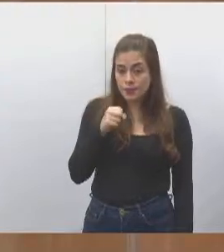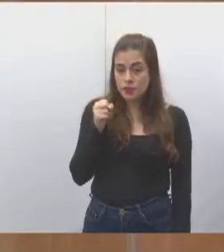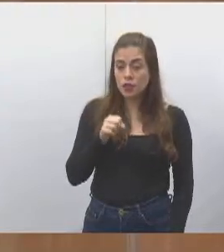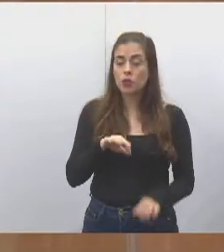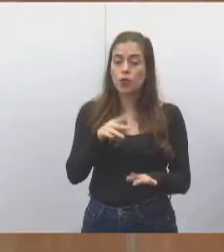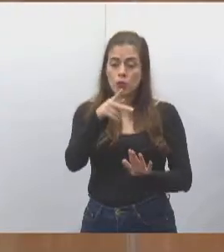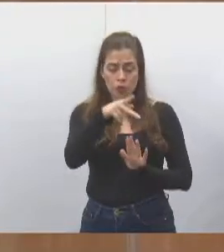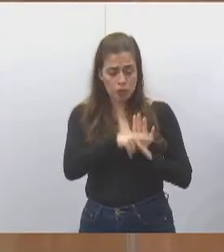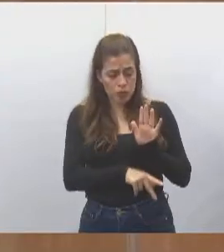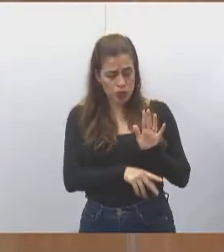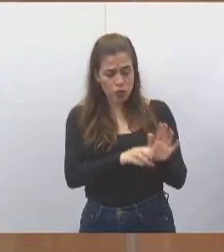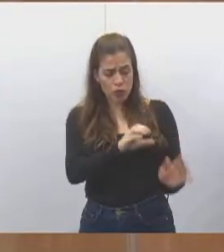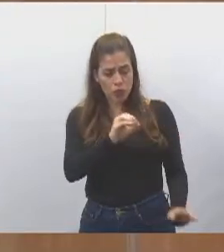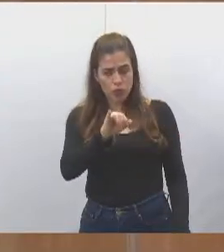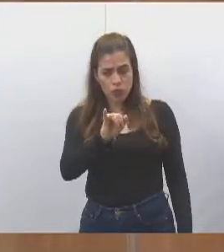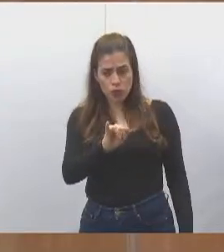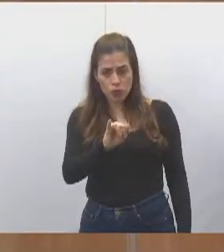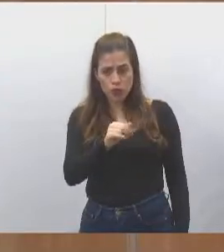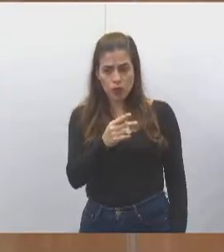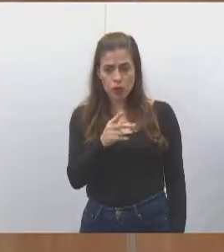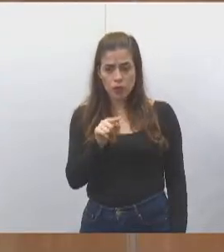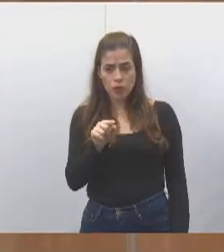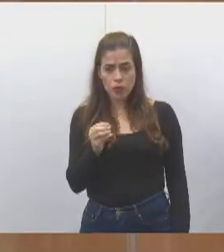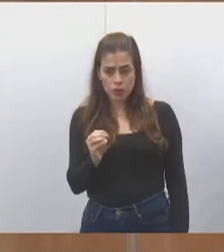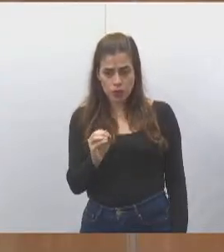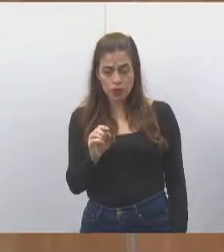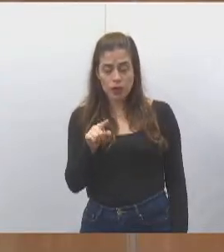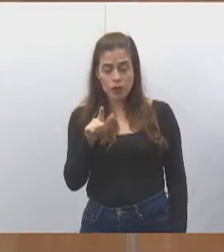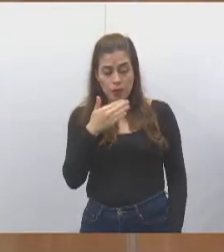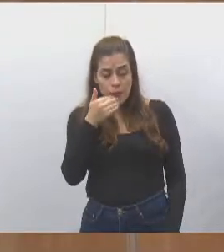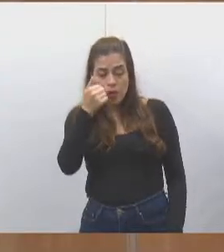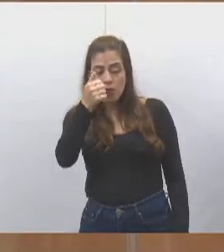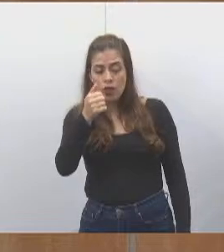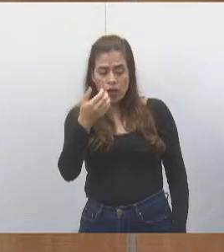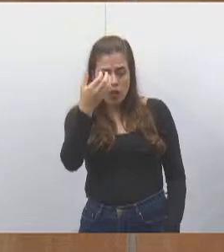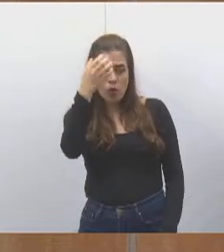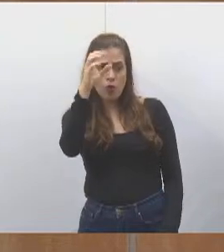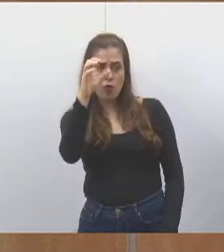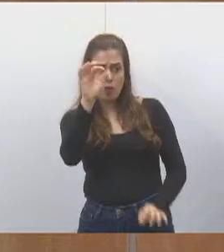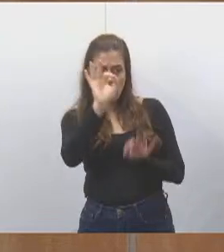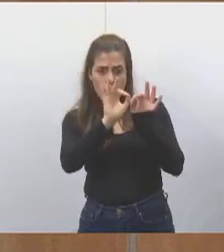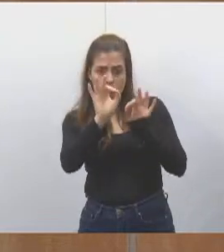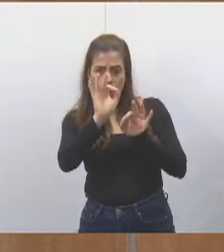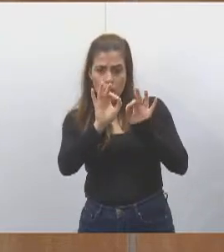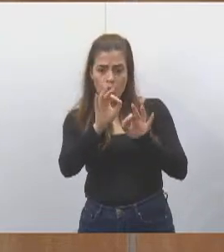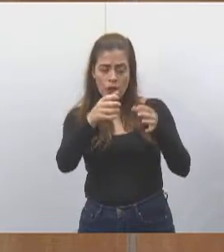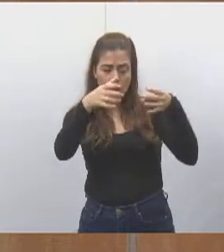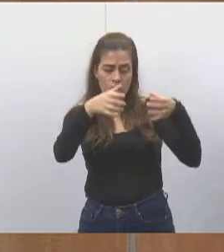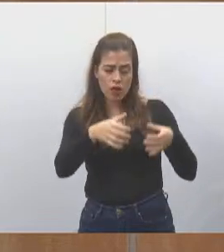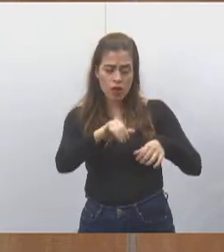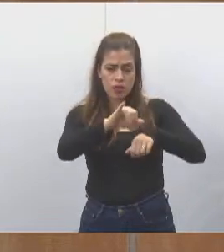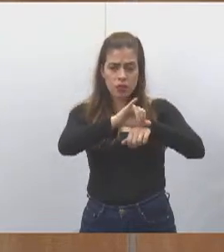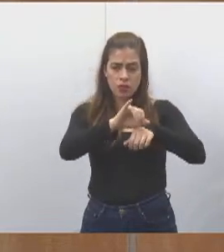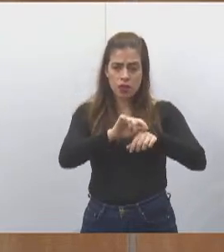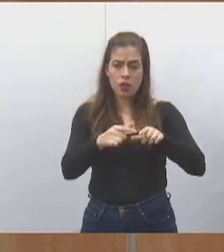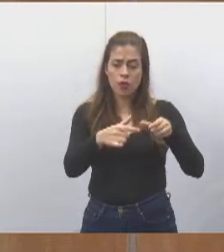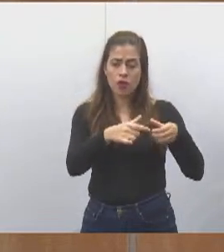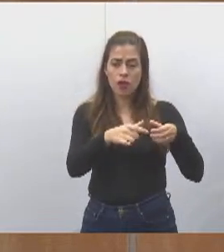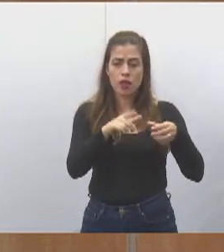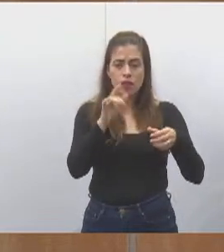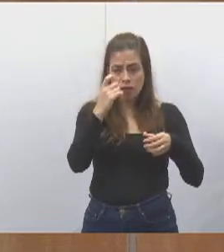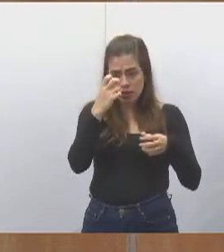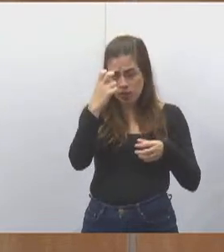2.0 é justamente uma melhoria, um incremento na quantidade de câmeras ligadas a uma central inteligente, que também está previsto na Secretaria